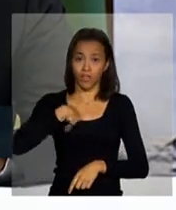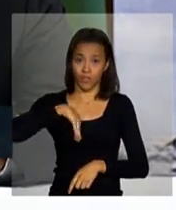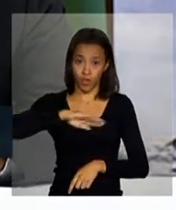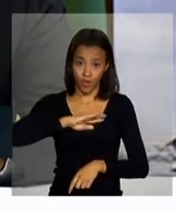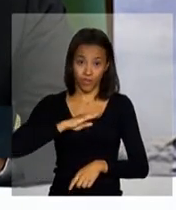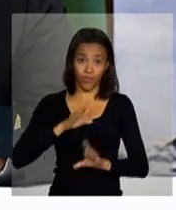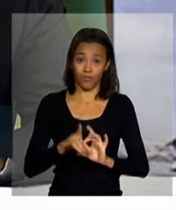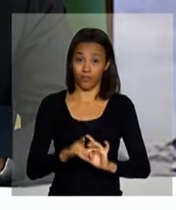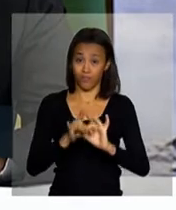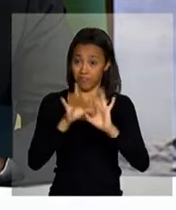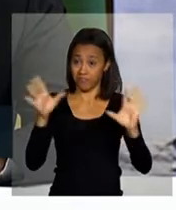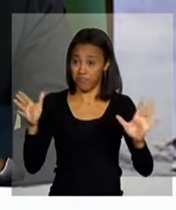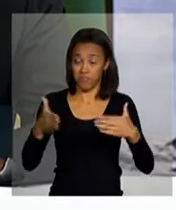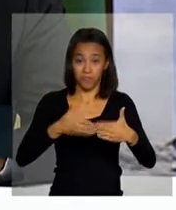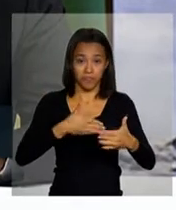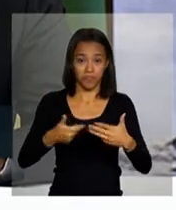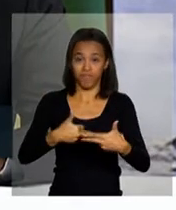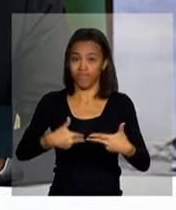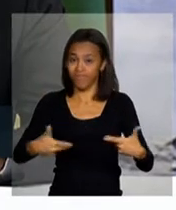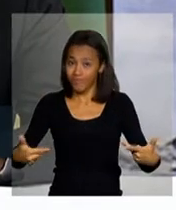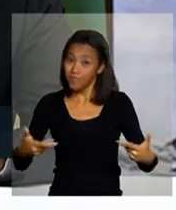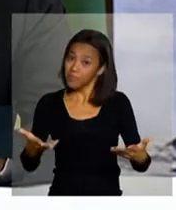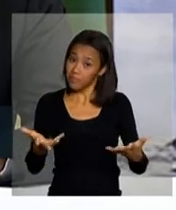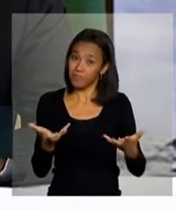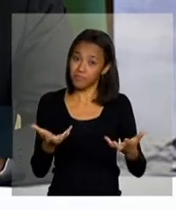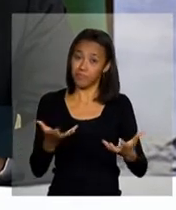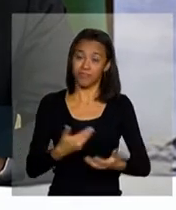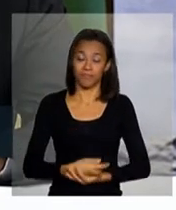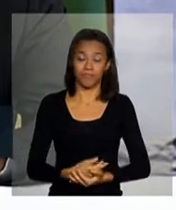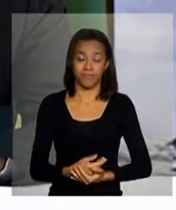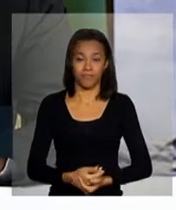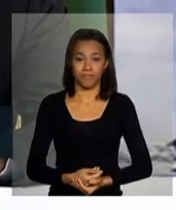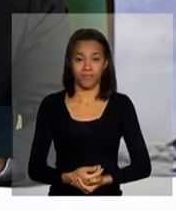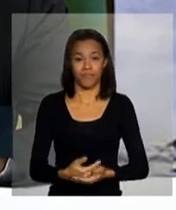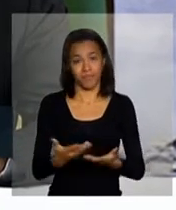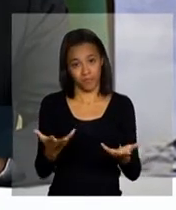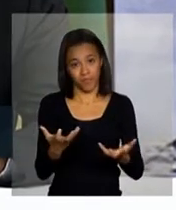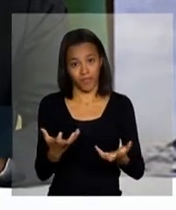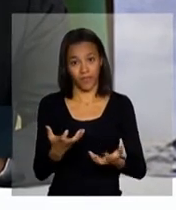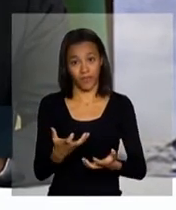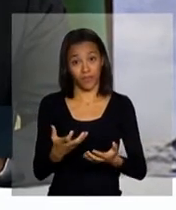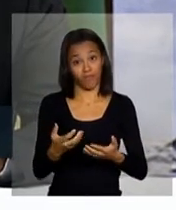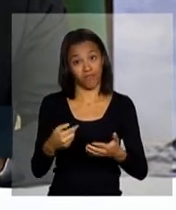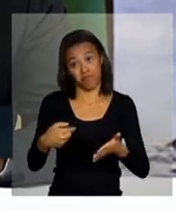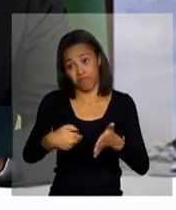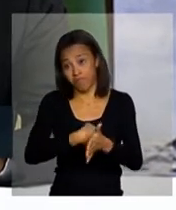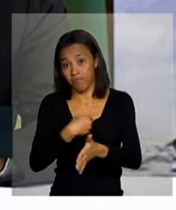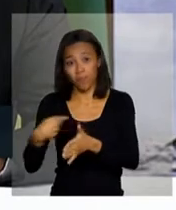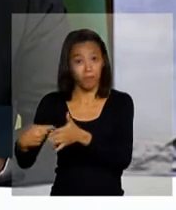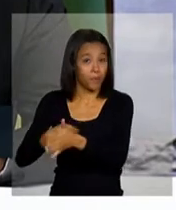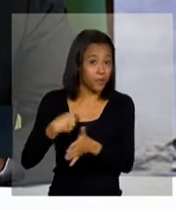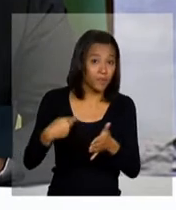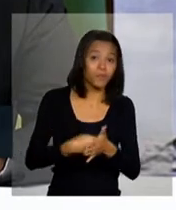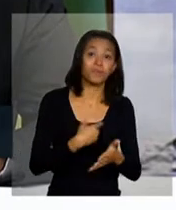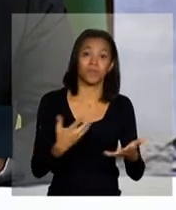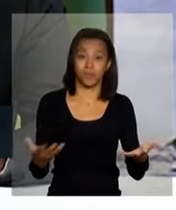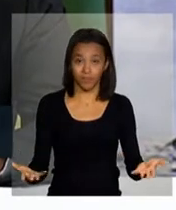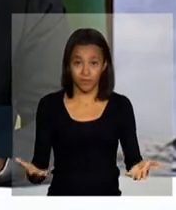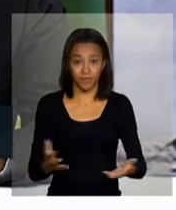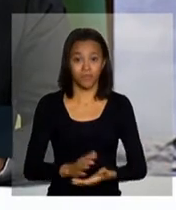às ordens, se é que vocês queiram fazer alguma